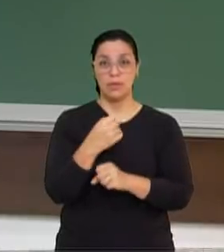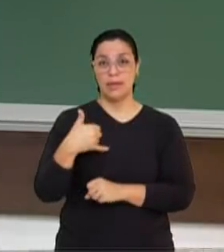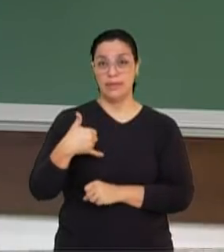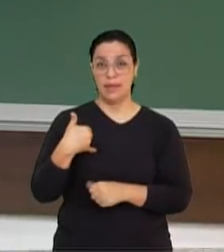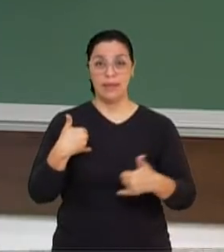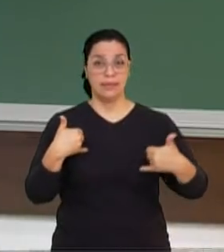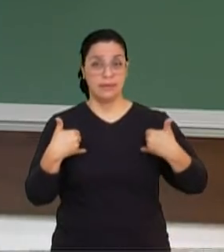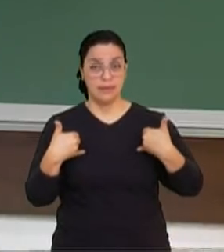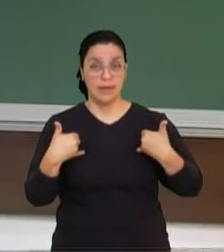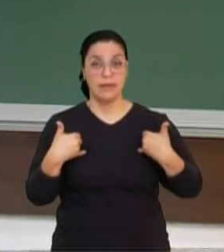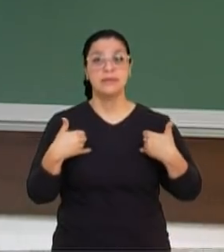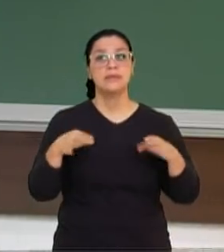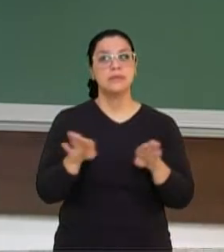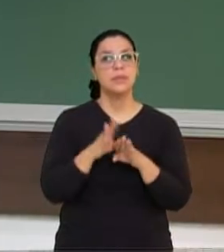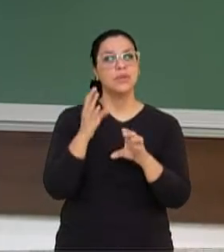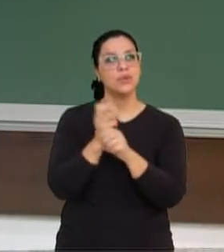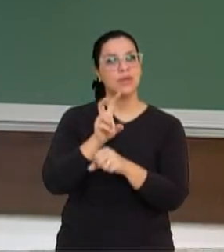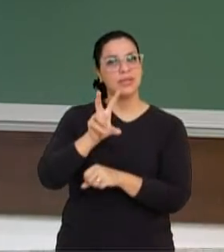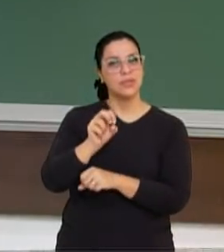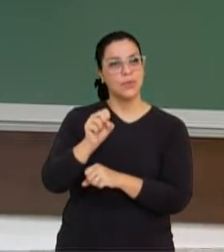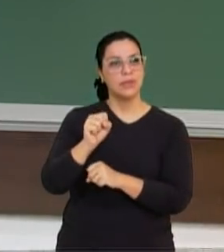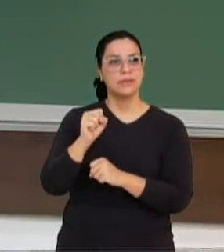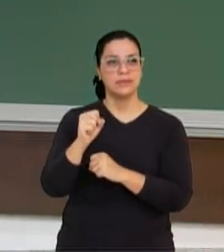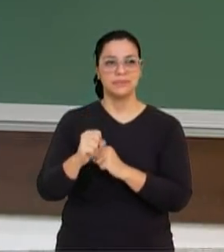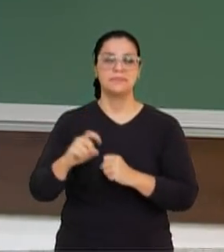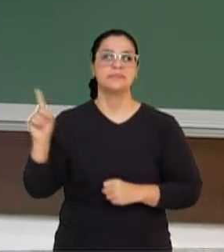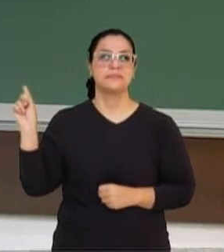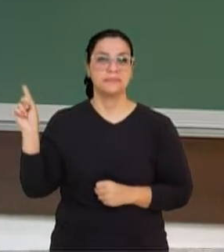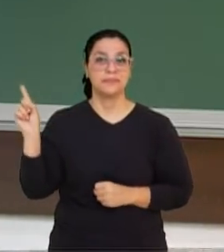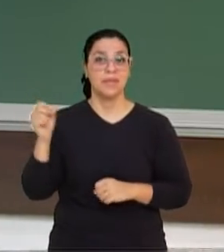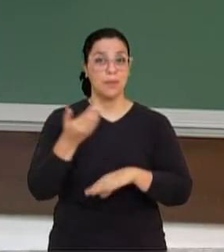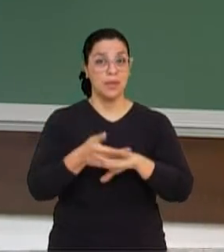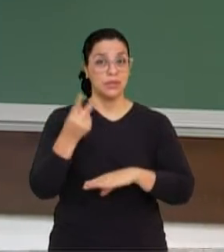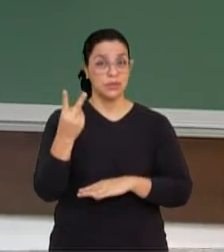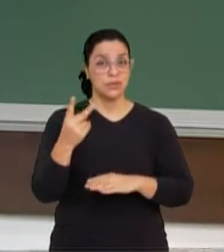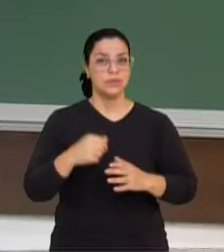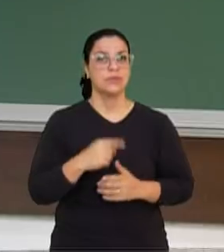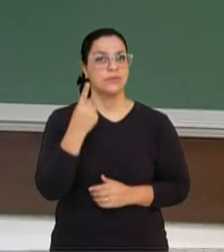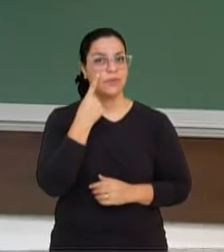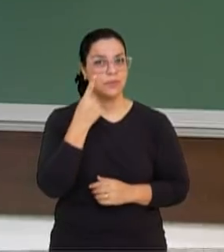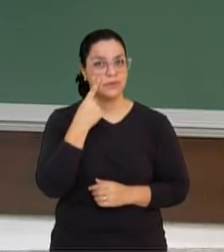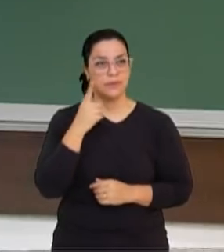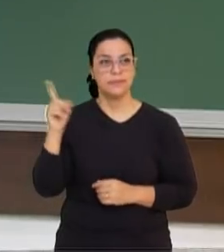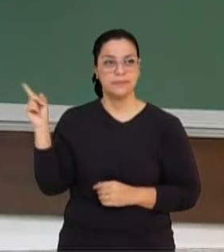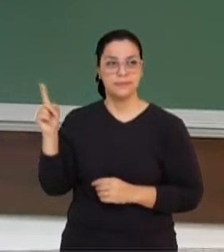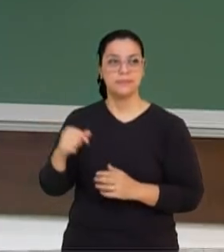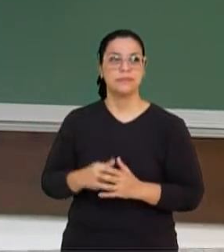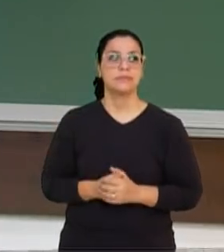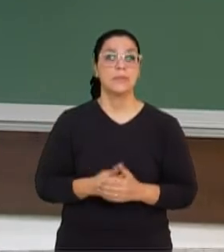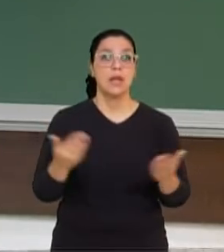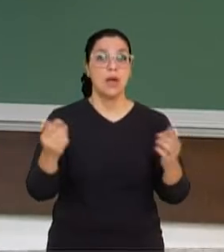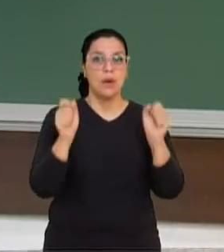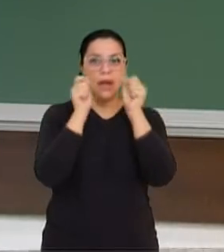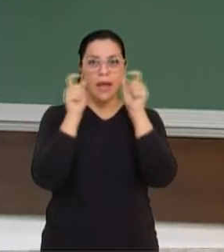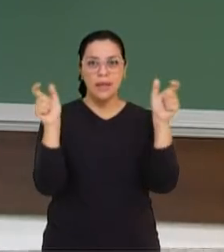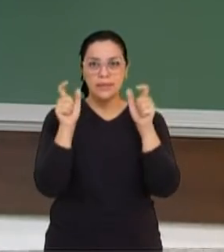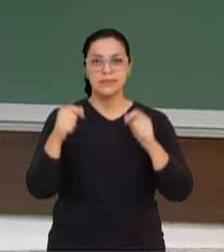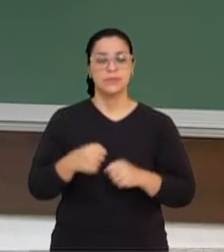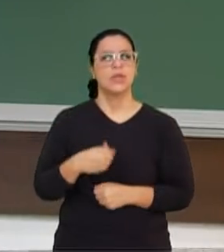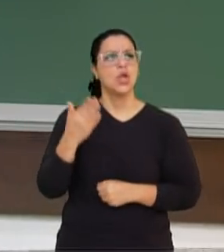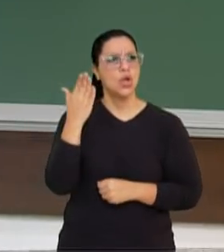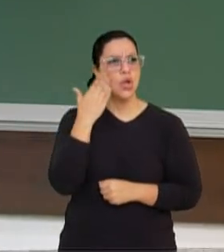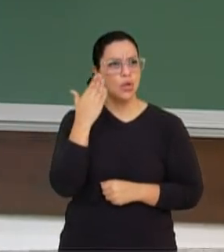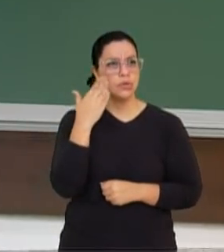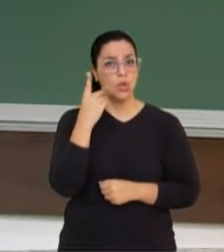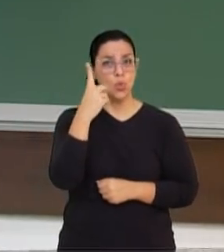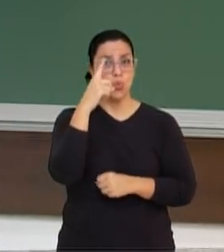Juliana e sua irmã totalizaram 50 anos. Então, vamos praticar mais um pouquinho? Vamos lá. Presta muita atenção aí. Sabendo